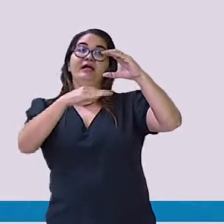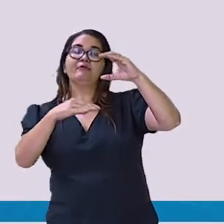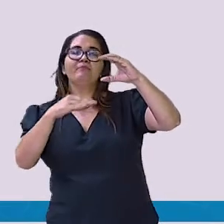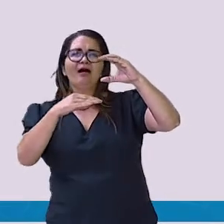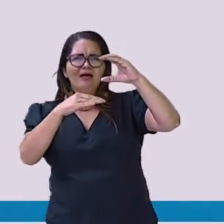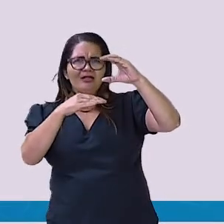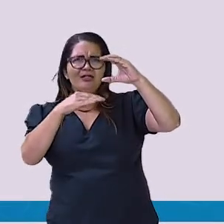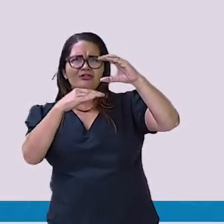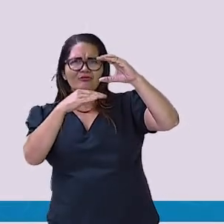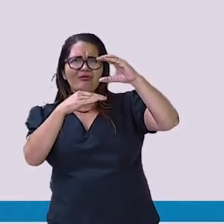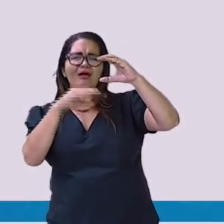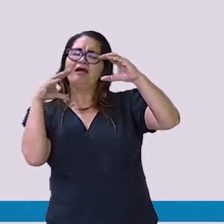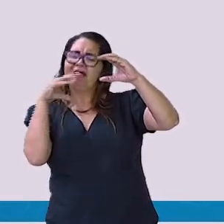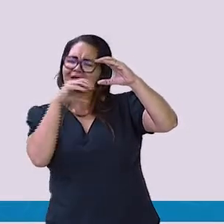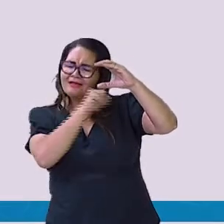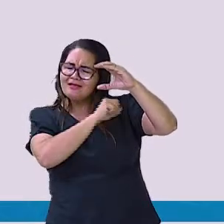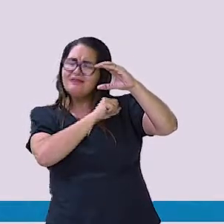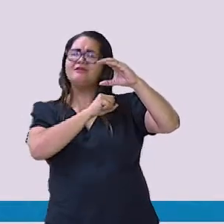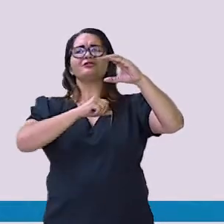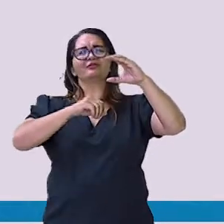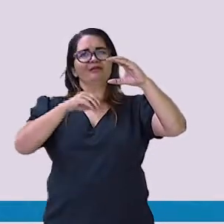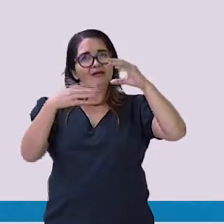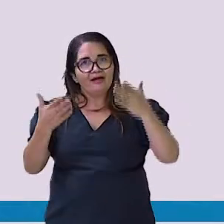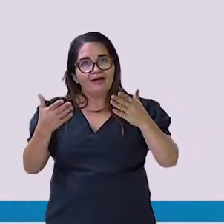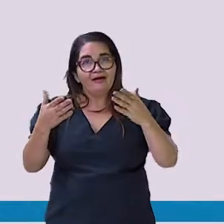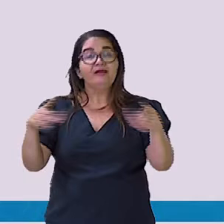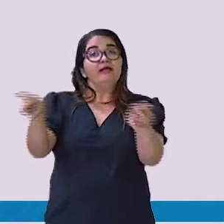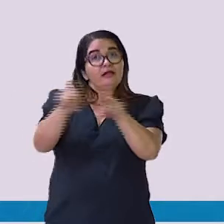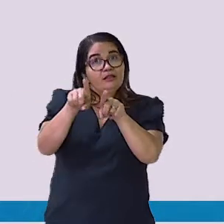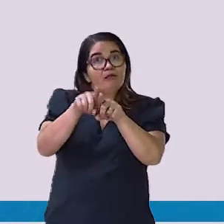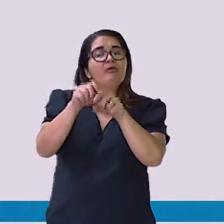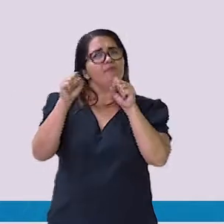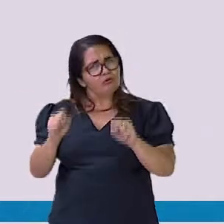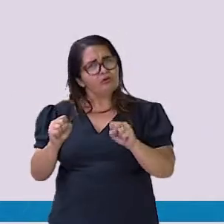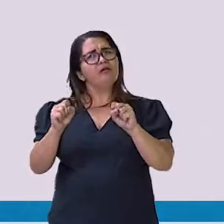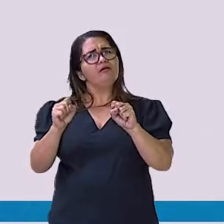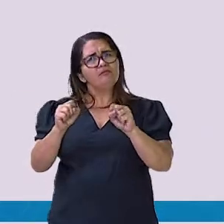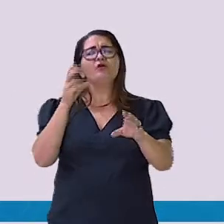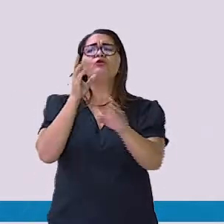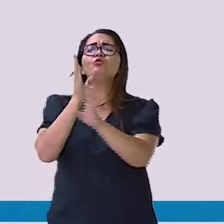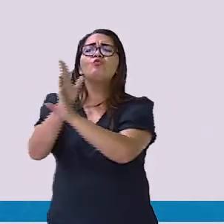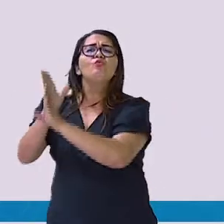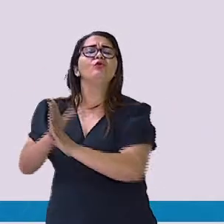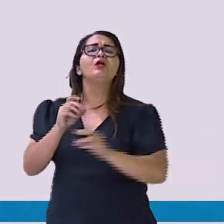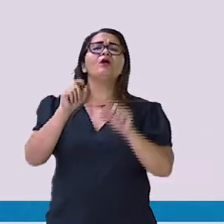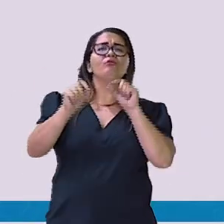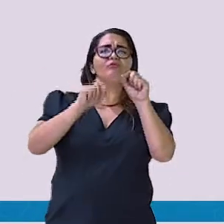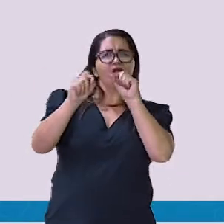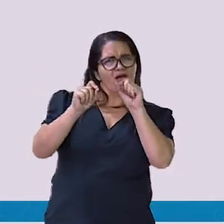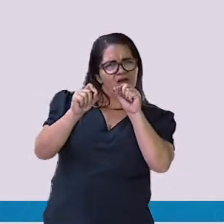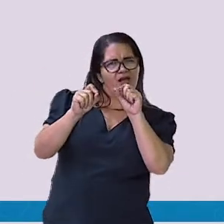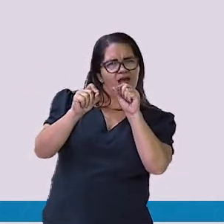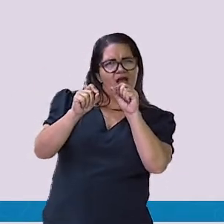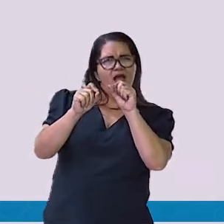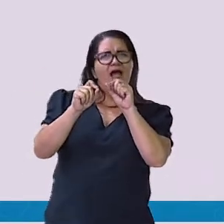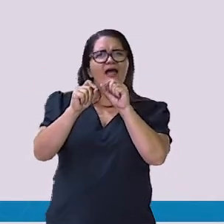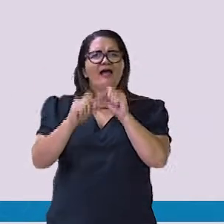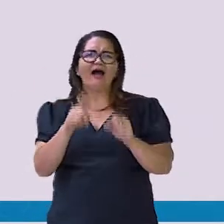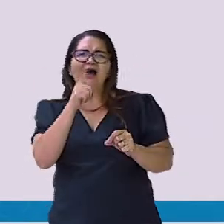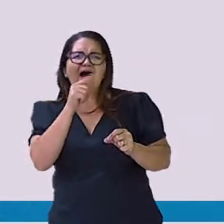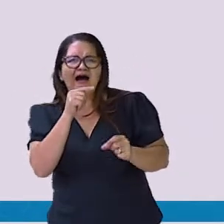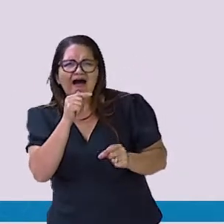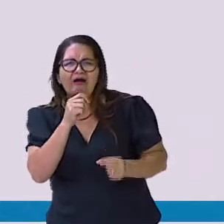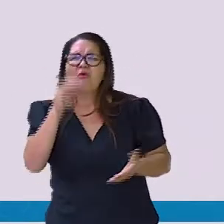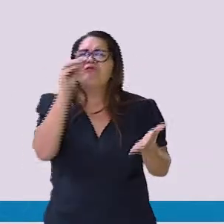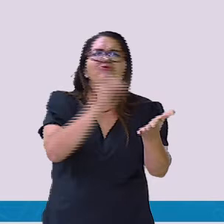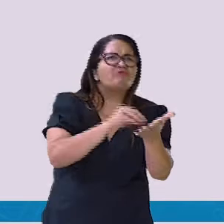outras variantes, algumas com dificuldade de água, tá certo? Tudo isso